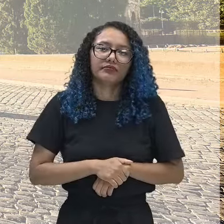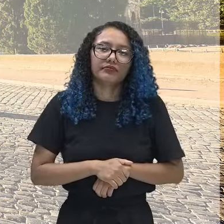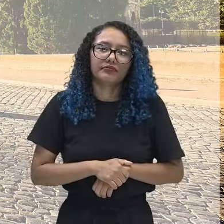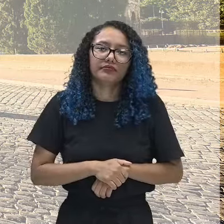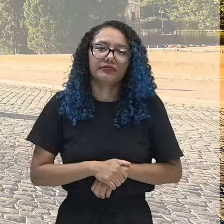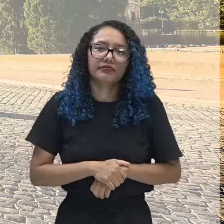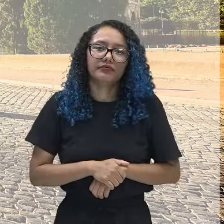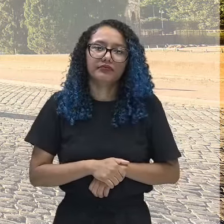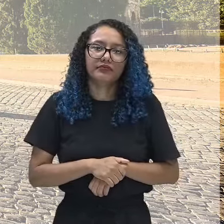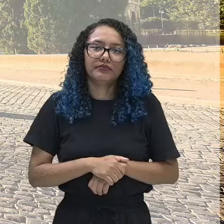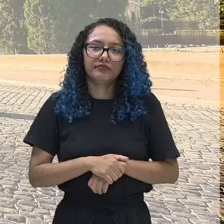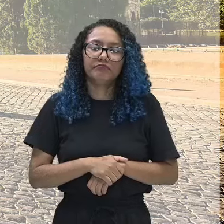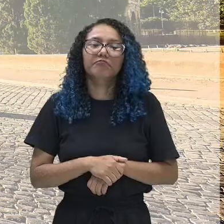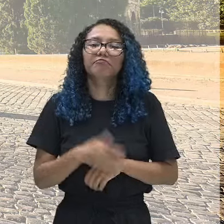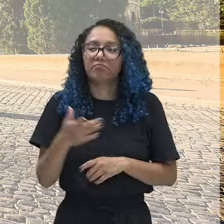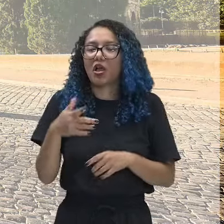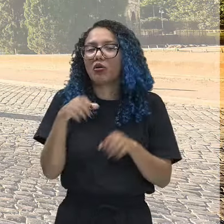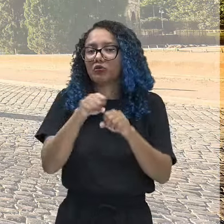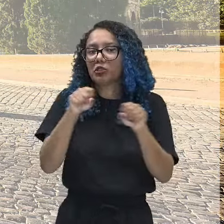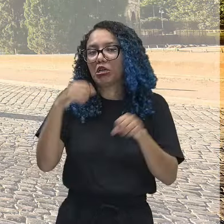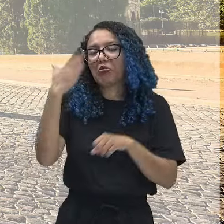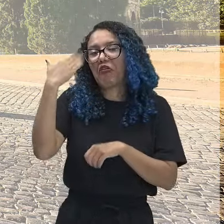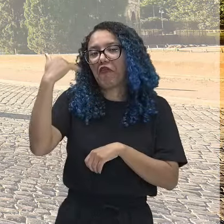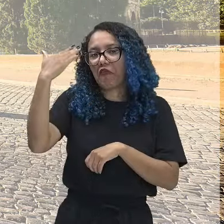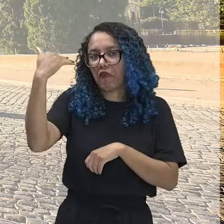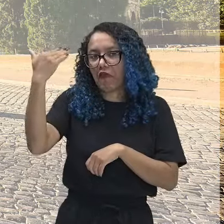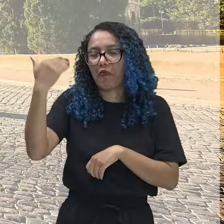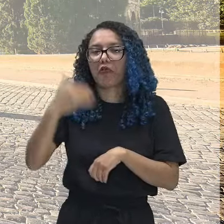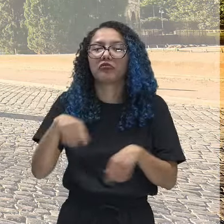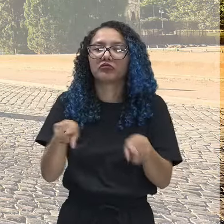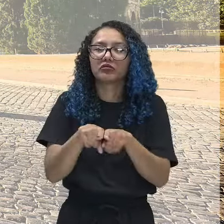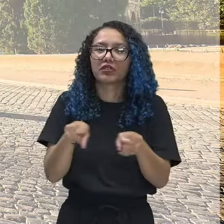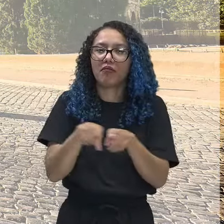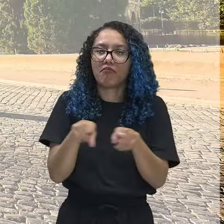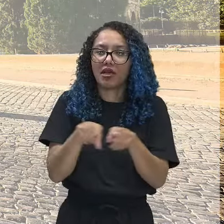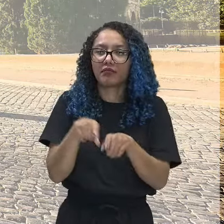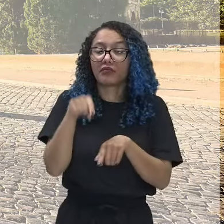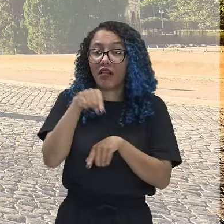transporte de água ele foi bastante famoso. E dentro da própria Roma, gente,